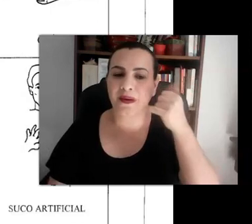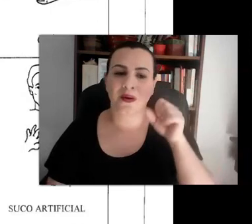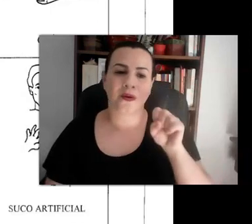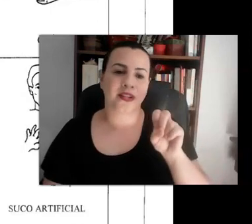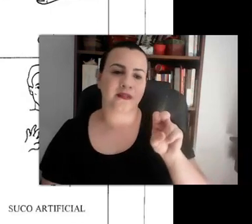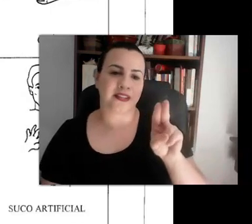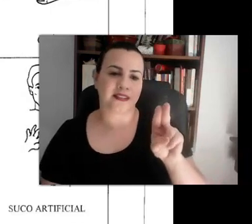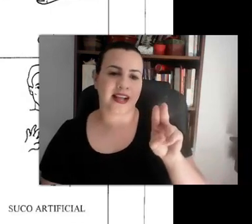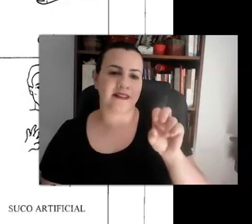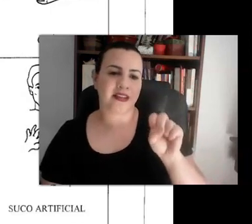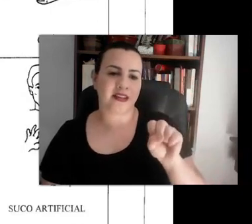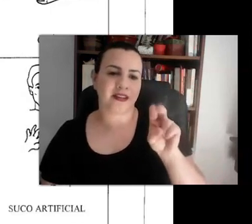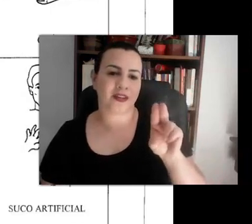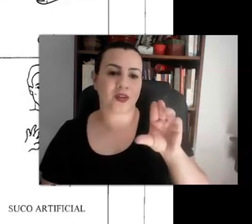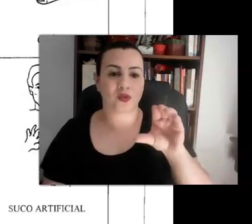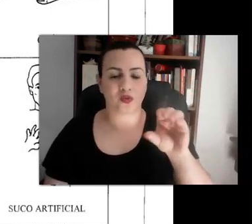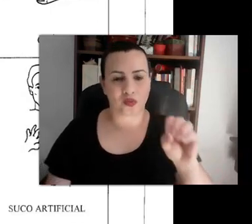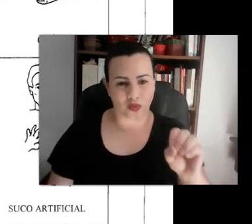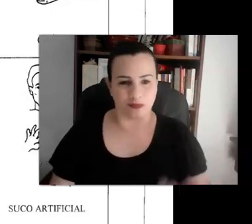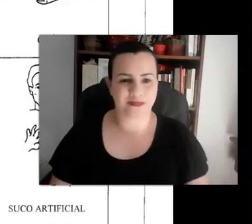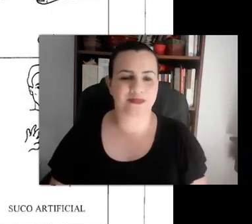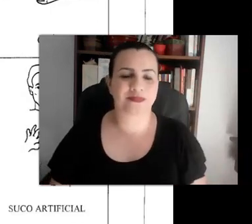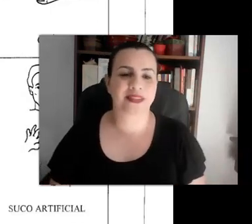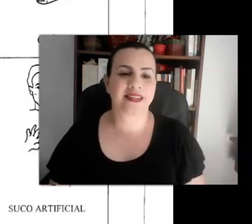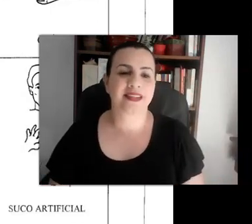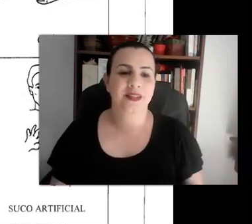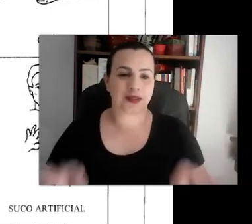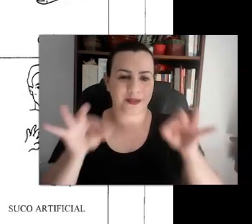Suco. Ou então você escreve suco.